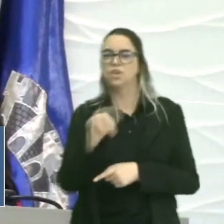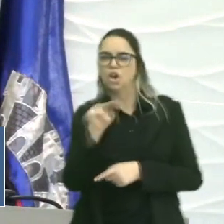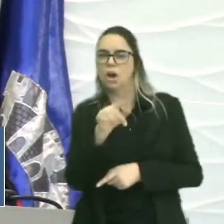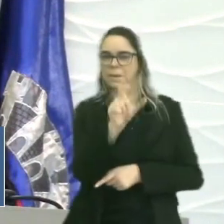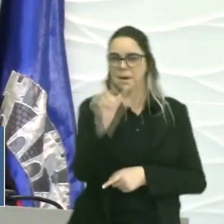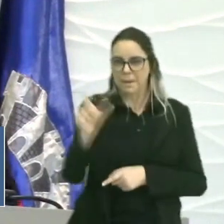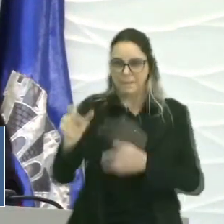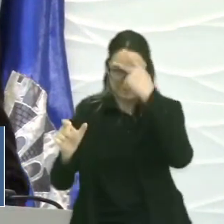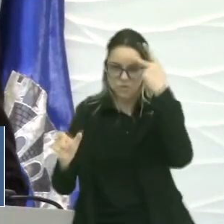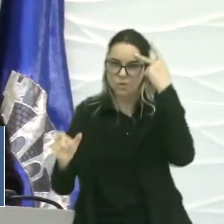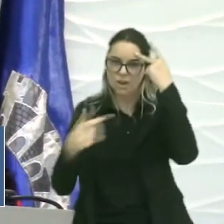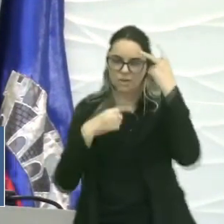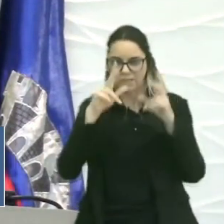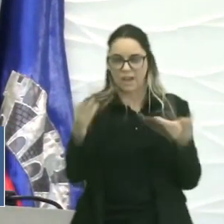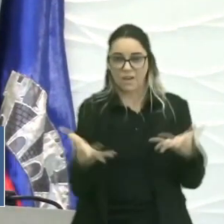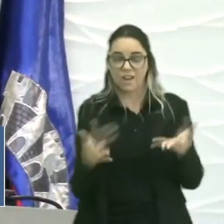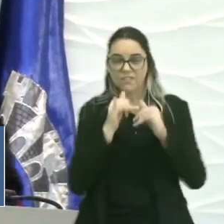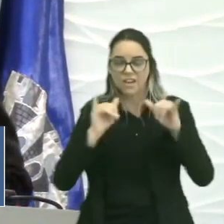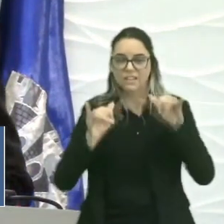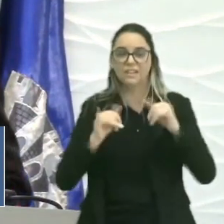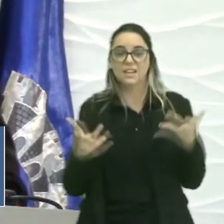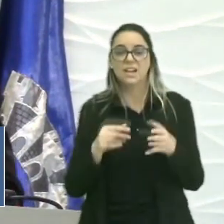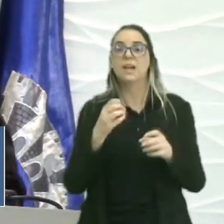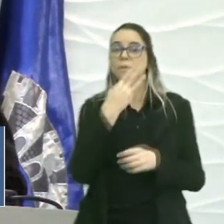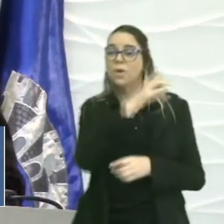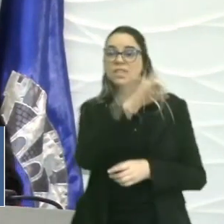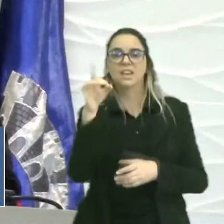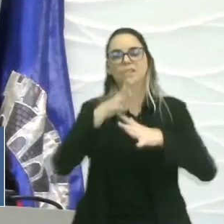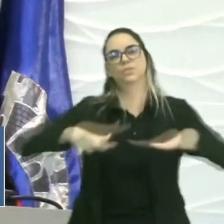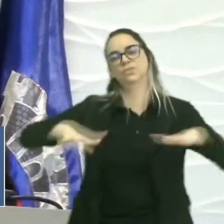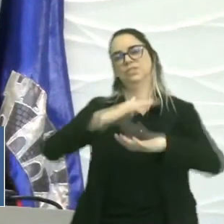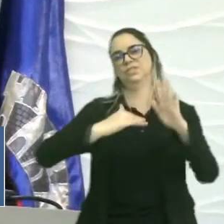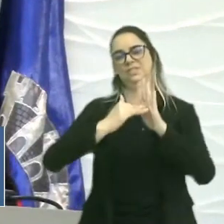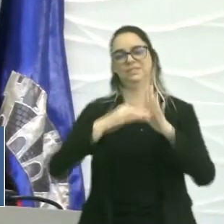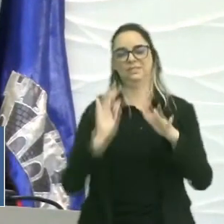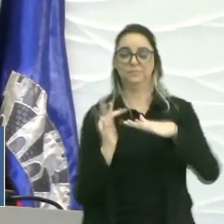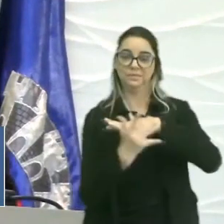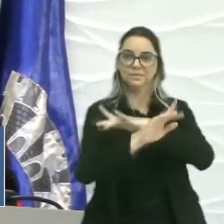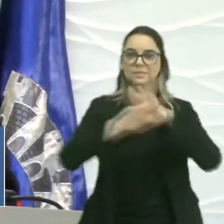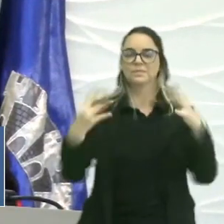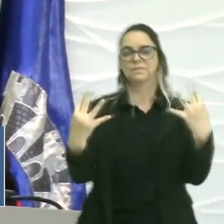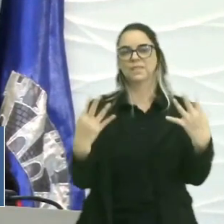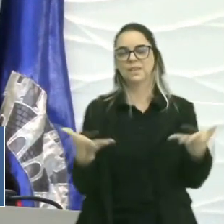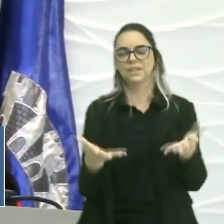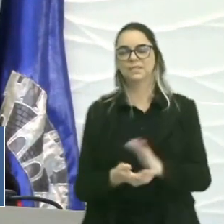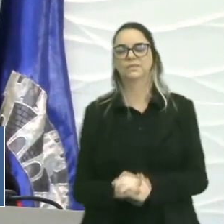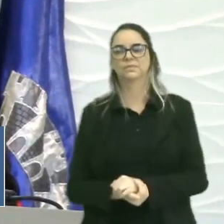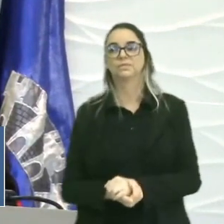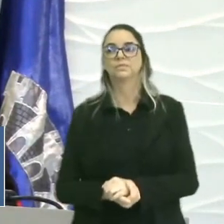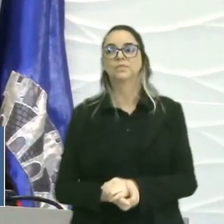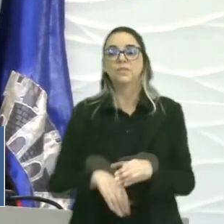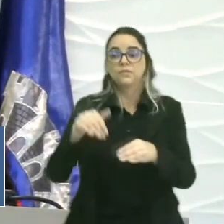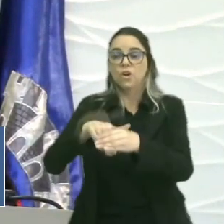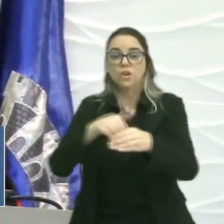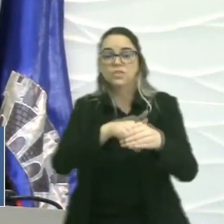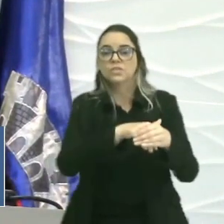citados, saúdo a todos que nos acompanham no dia de hoje de forma virtual. Quero iniciar meu pronunciamento falando dos votos de